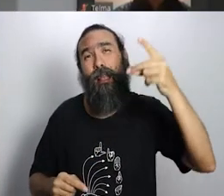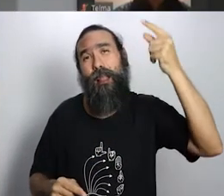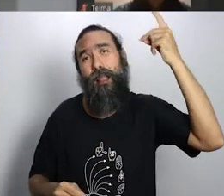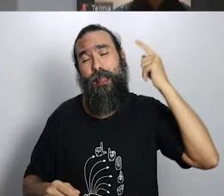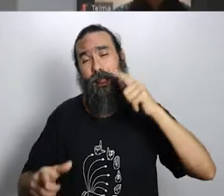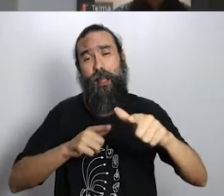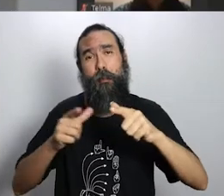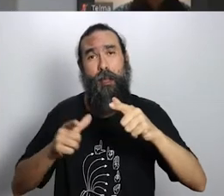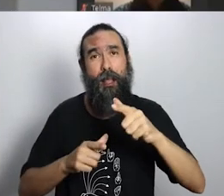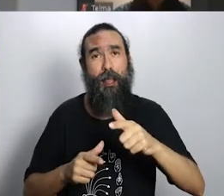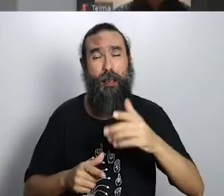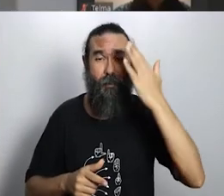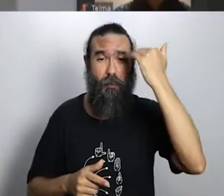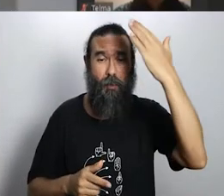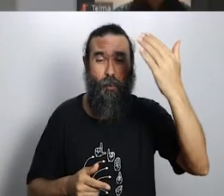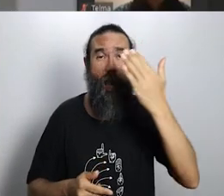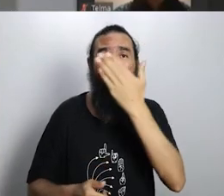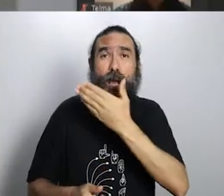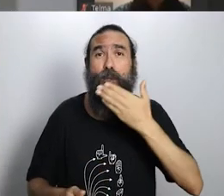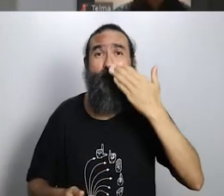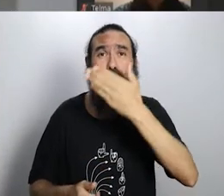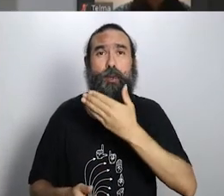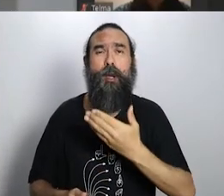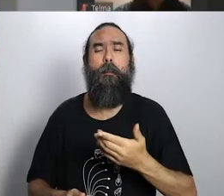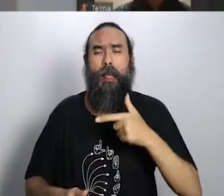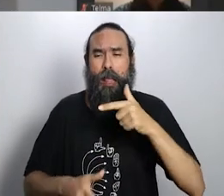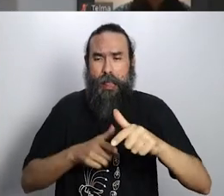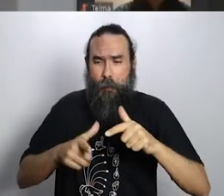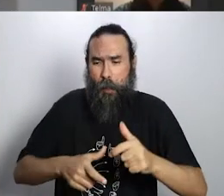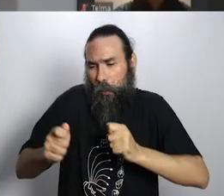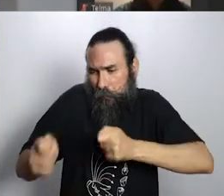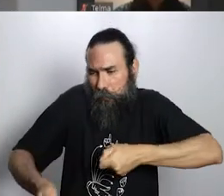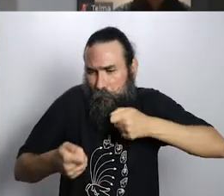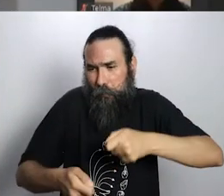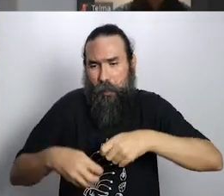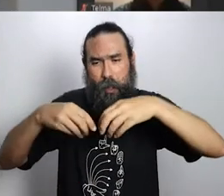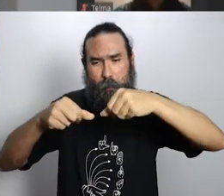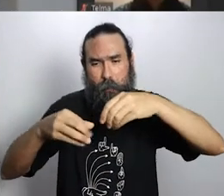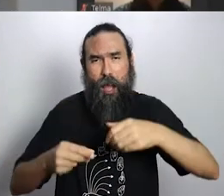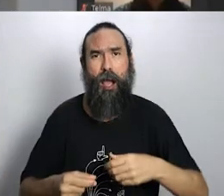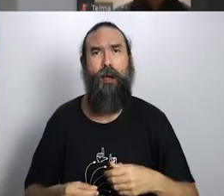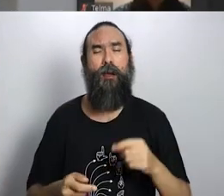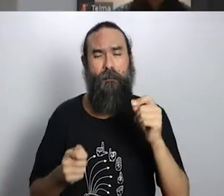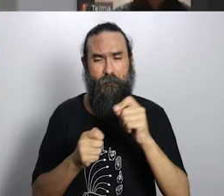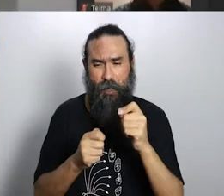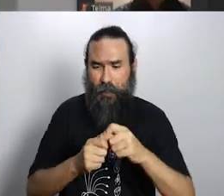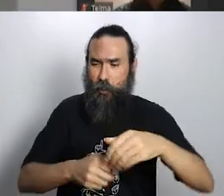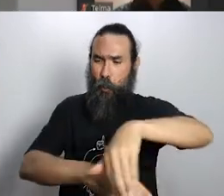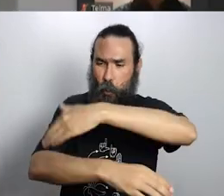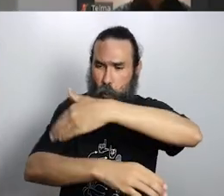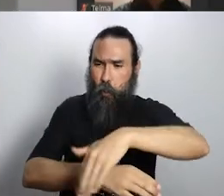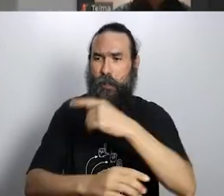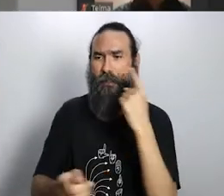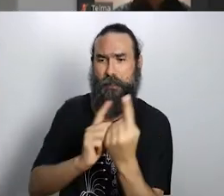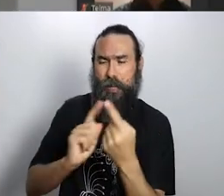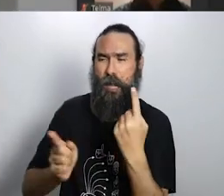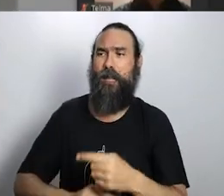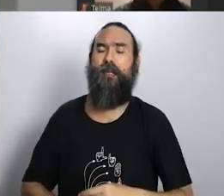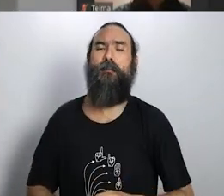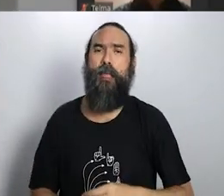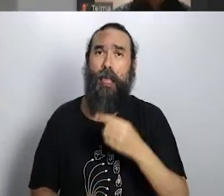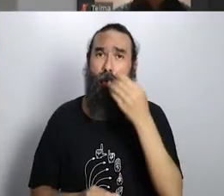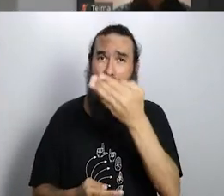Cavou barro, fez estrada, fez rodagem. Esse foi Baracho. Se você começar a contar a história de Baracho a partir do momento